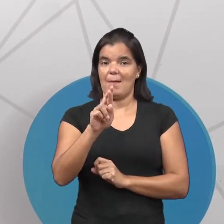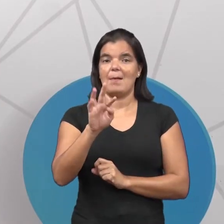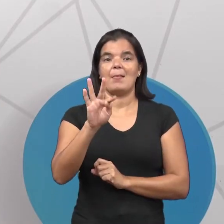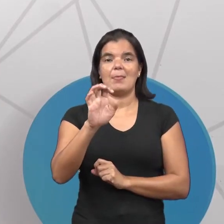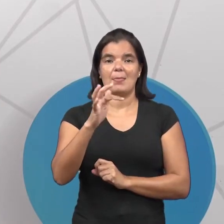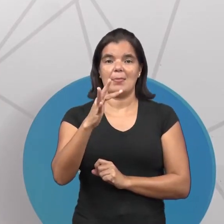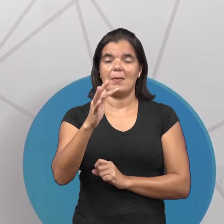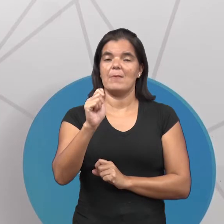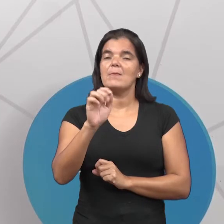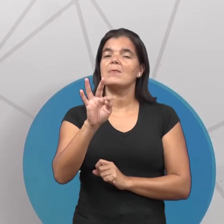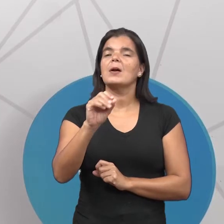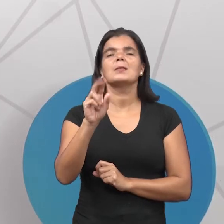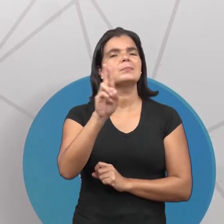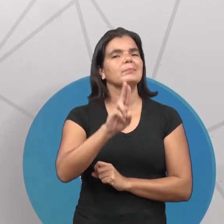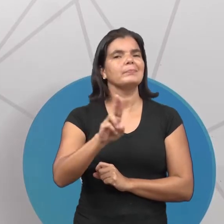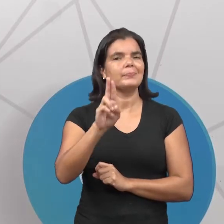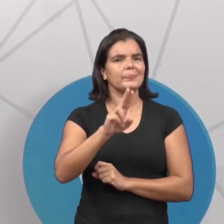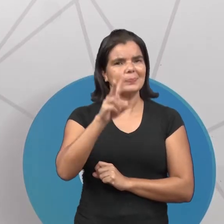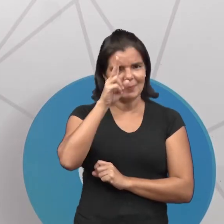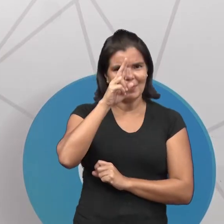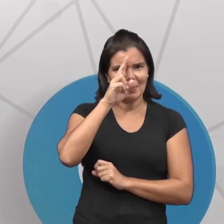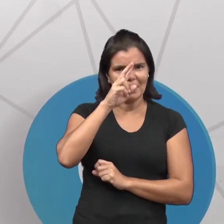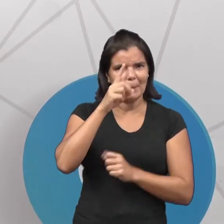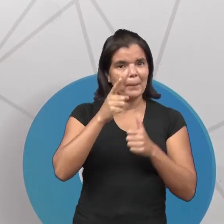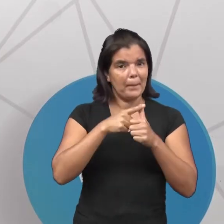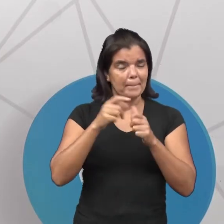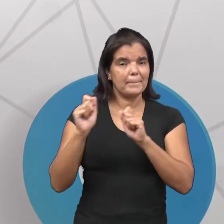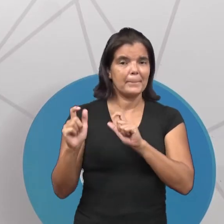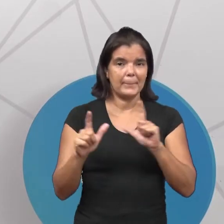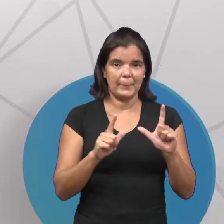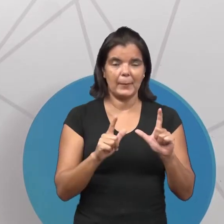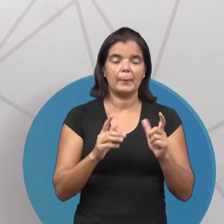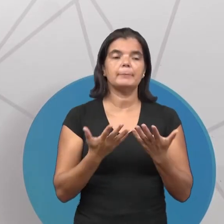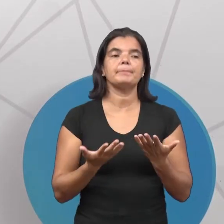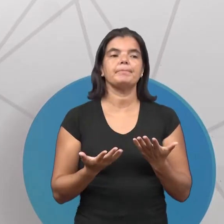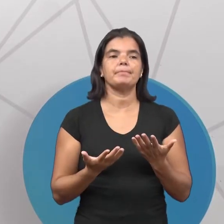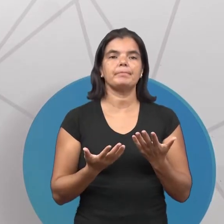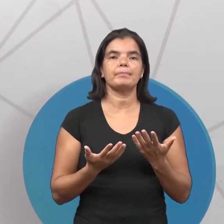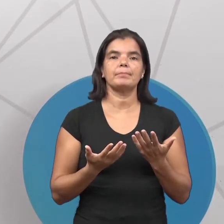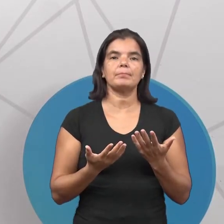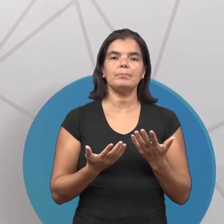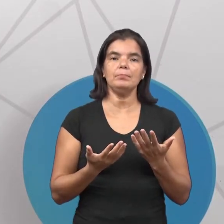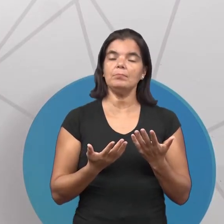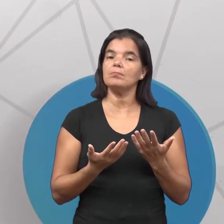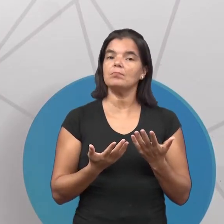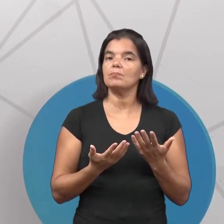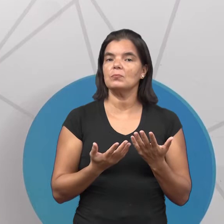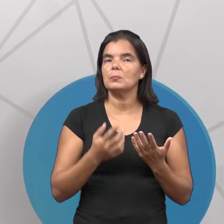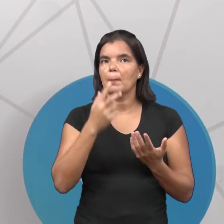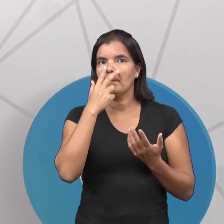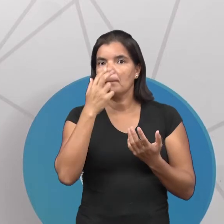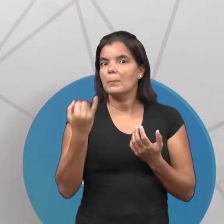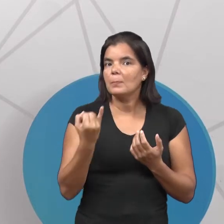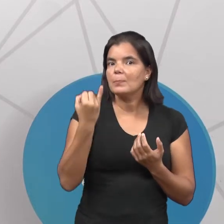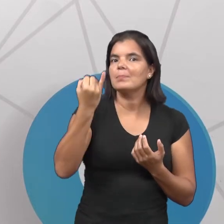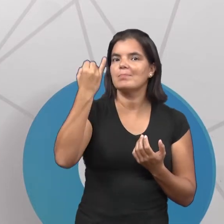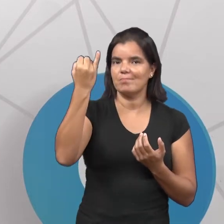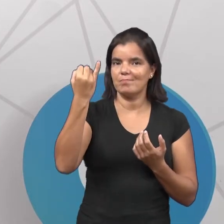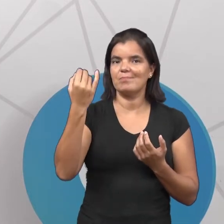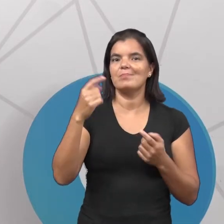serem utilizados. Lembram? A gente falou lá no primeiro slide, como utensílios mágicos,